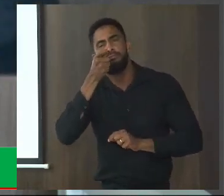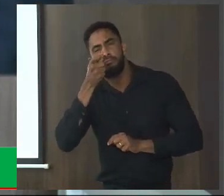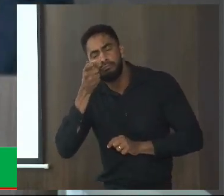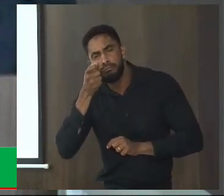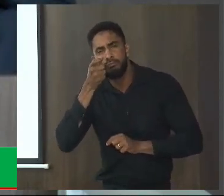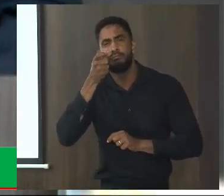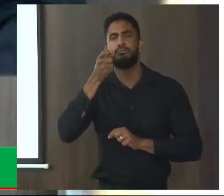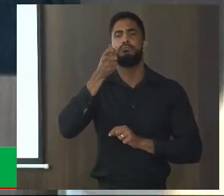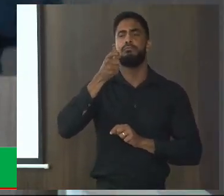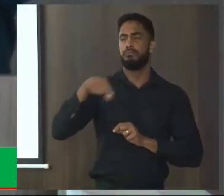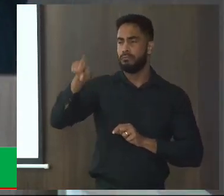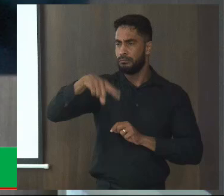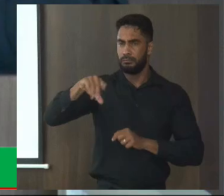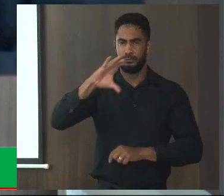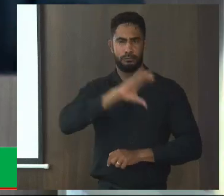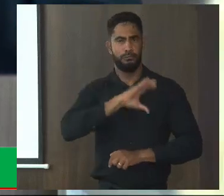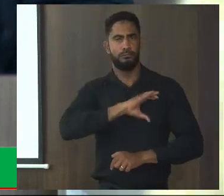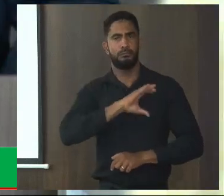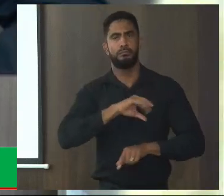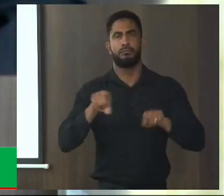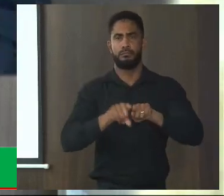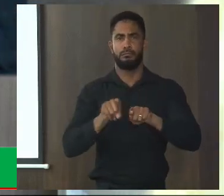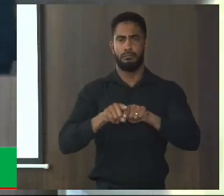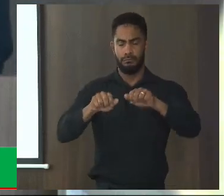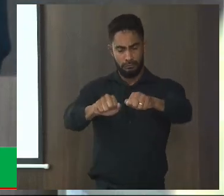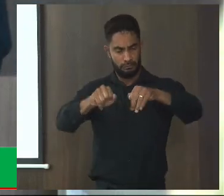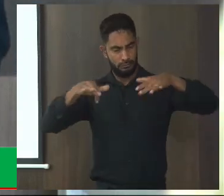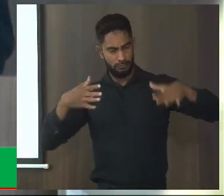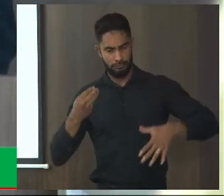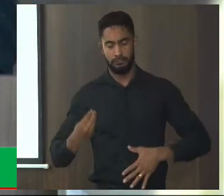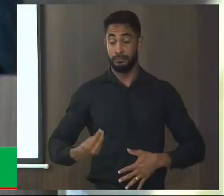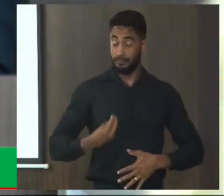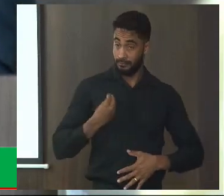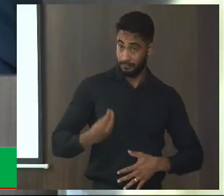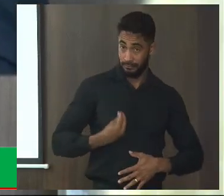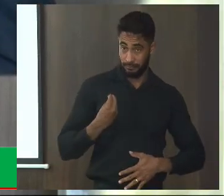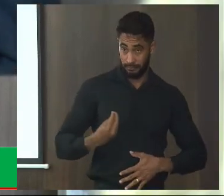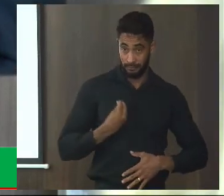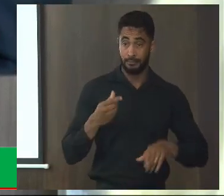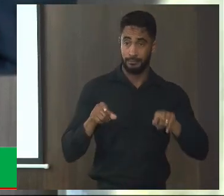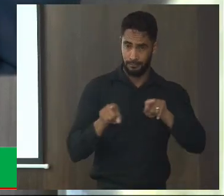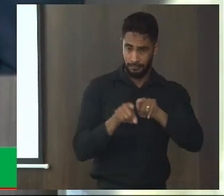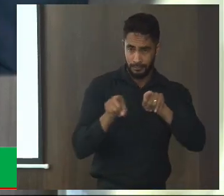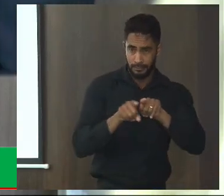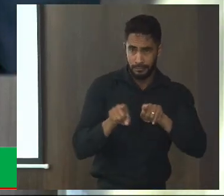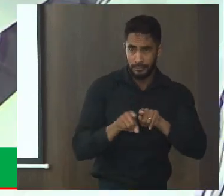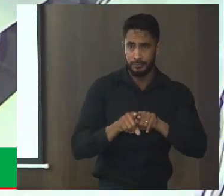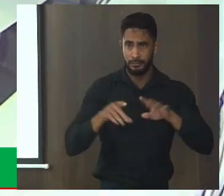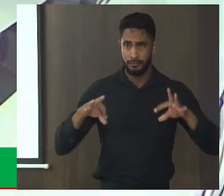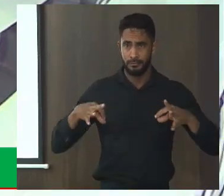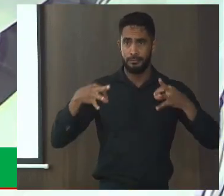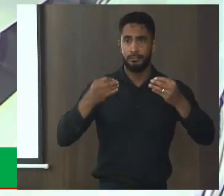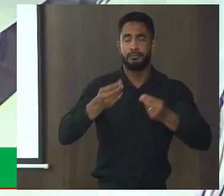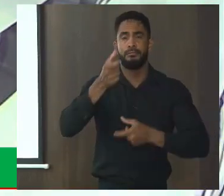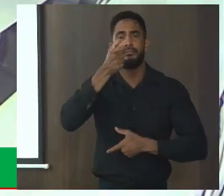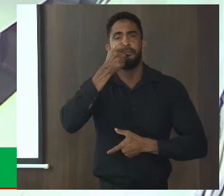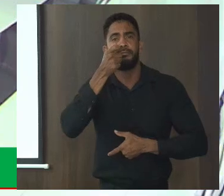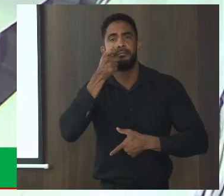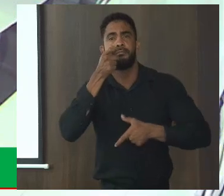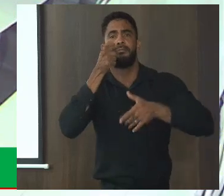como também os nobres colegas, a plateia aqui que está aqui na Casa Legislativa e aqueles que nos